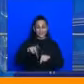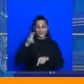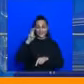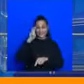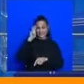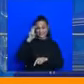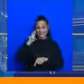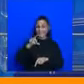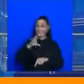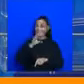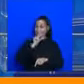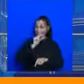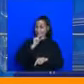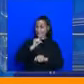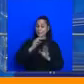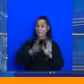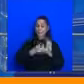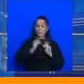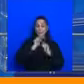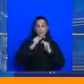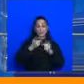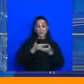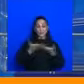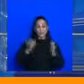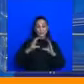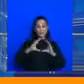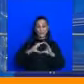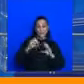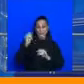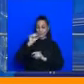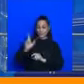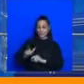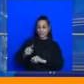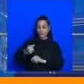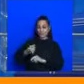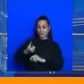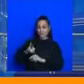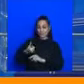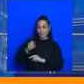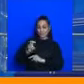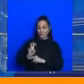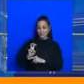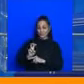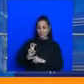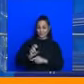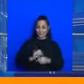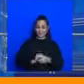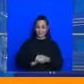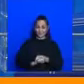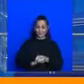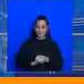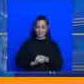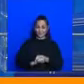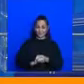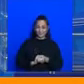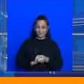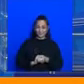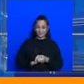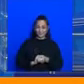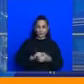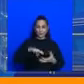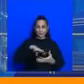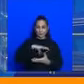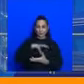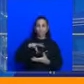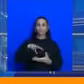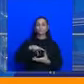no sábado. Aposte e boa sorte. Bola azul, número 65. Azul 65. O